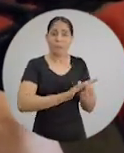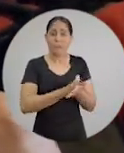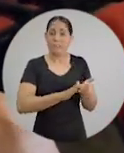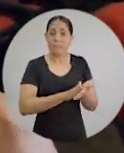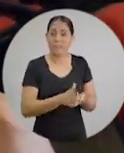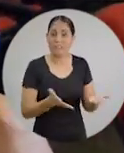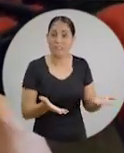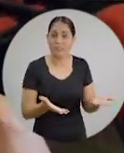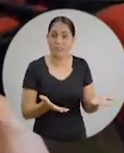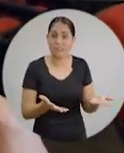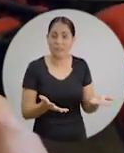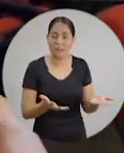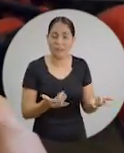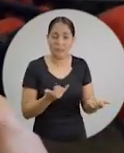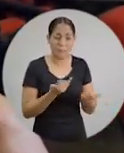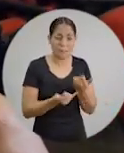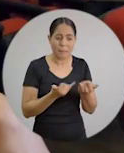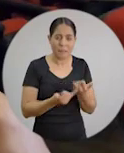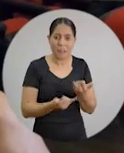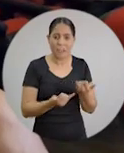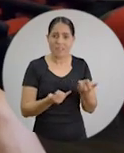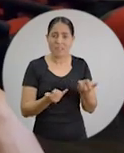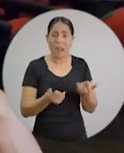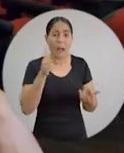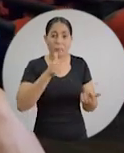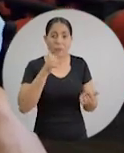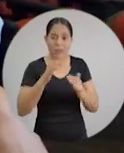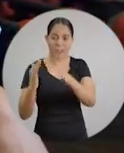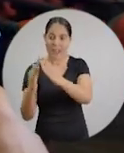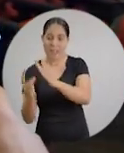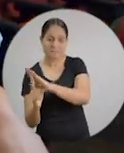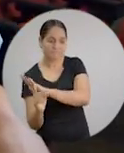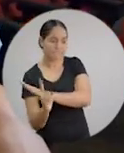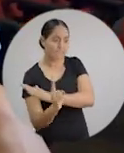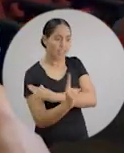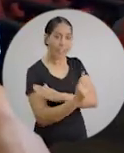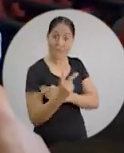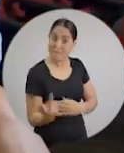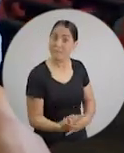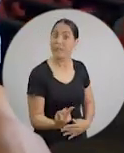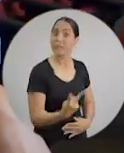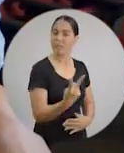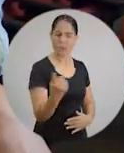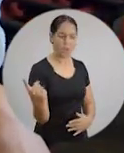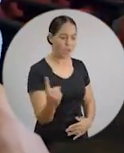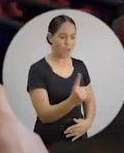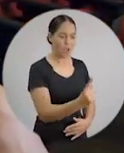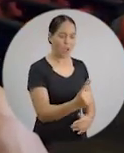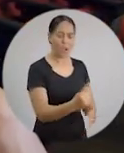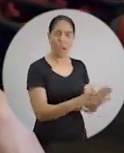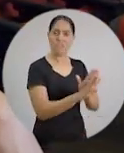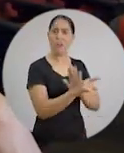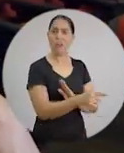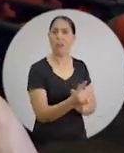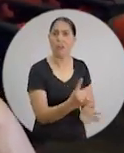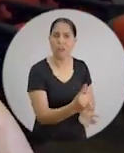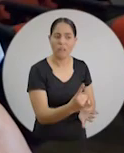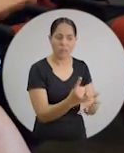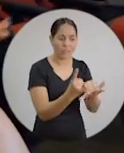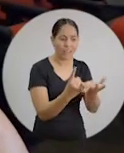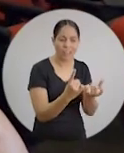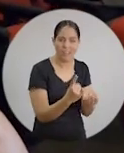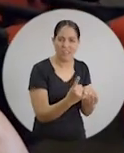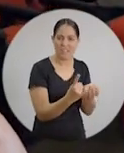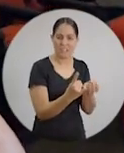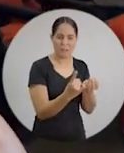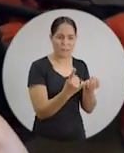Então, às vezes, essa mulher ela já é uma grande vitória, ela conseguir sair de casa e se dirigir àquela delegacia. De repente, quando ela